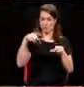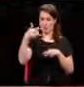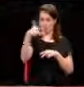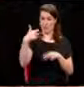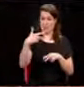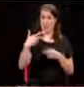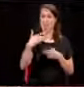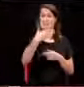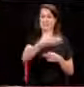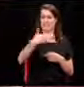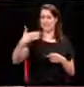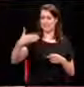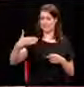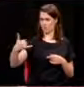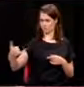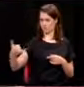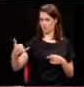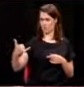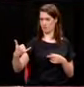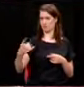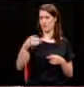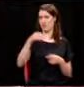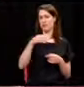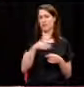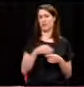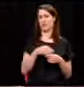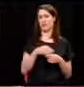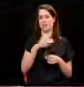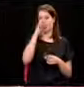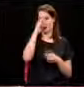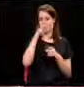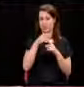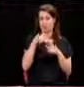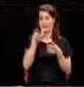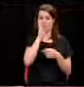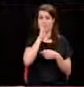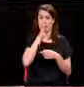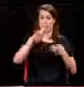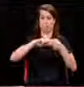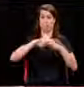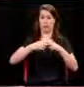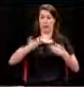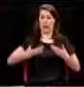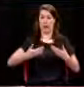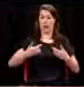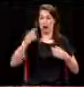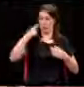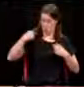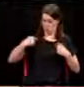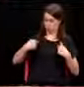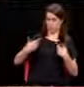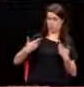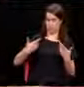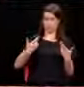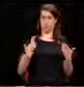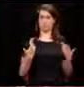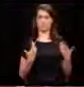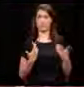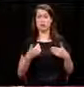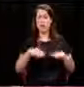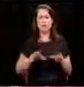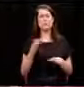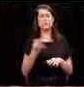outras coisas, para nós próprios, não é? Para mostrar o que é que se está a passar, mas que definitivamente para o surdo é fundamental. Para nós pode ou não ser, nós